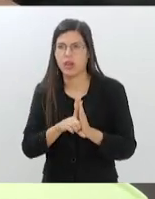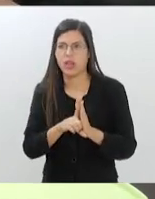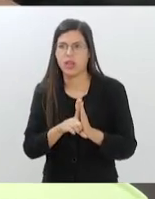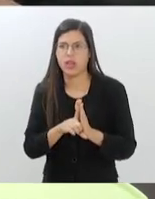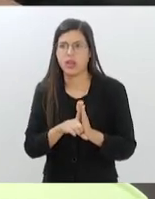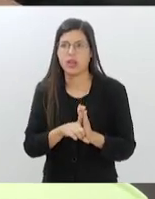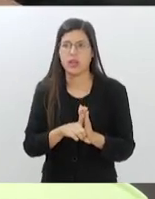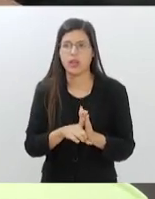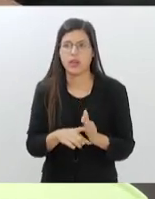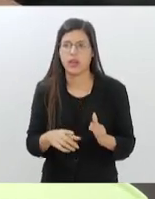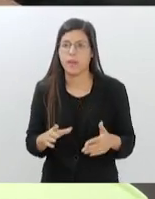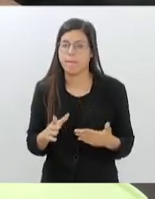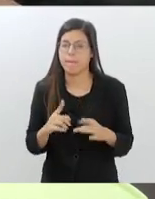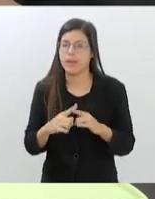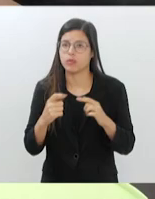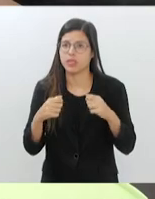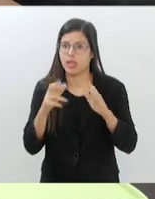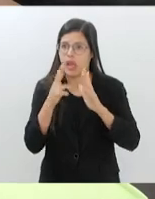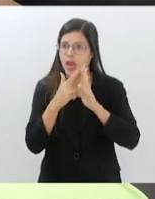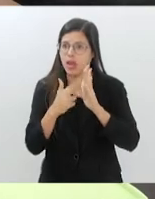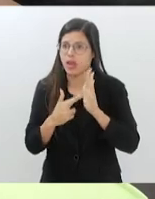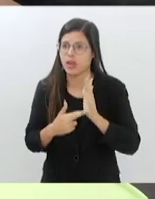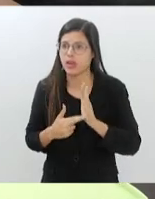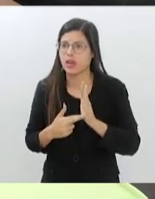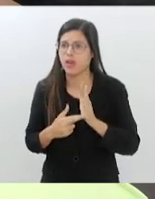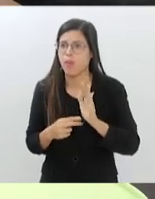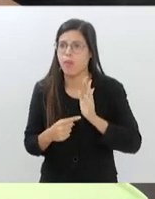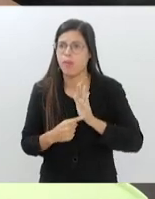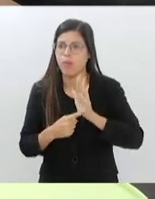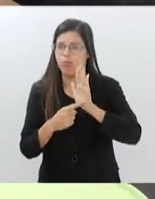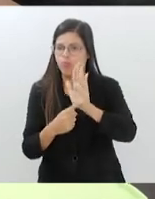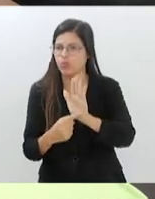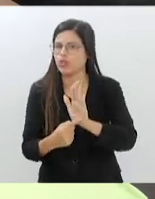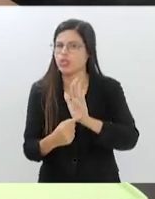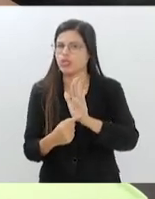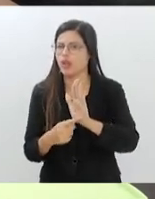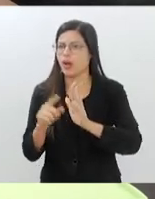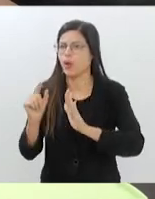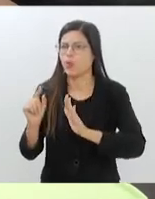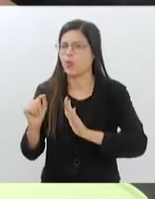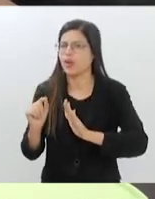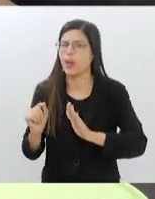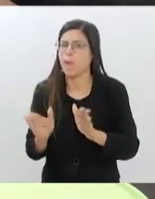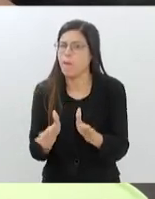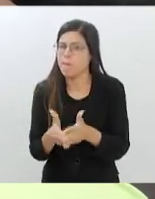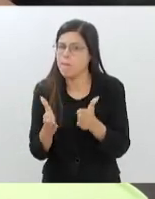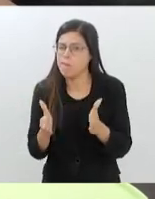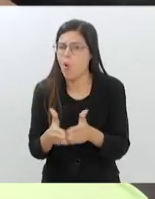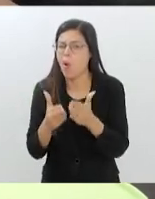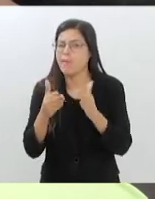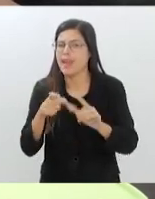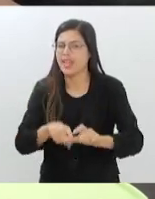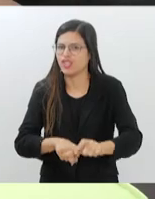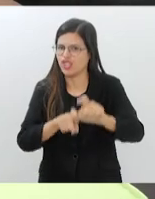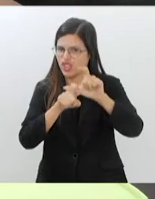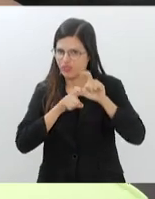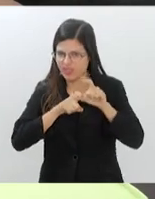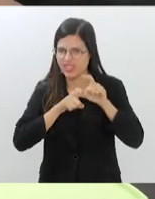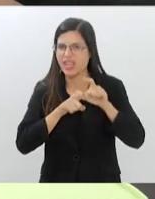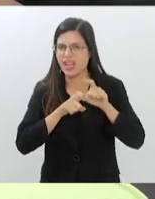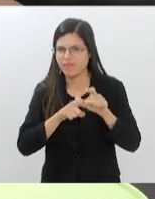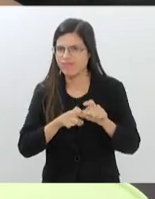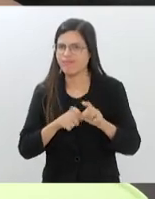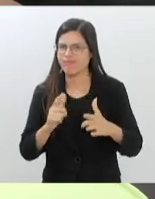anos e agora caiu a ficha mostraram o rei tá nu ou seja o pobre tá endividado até o Gogó virou um